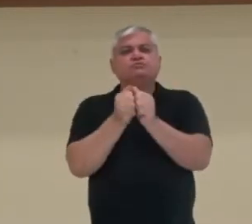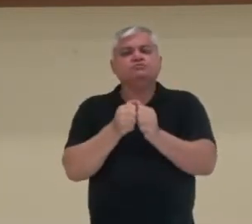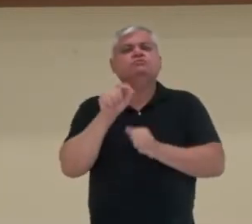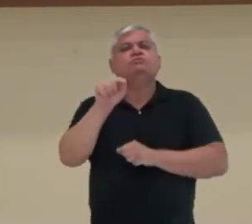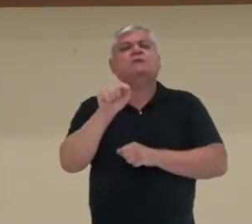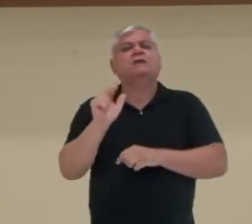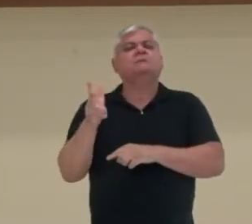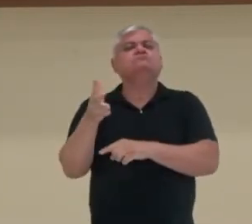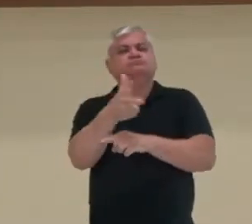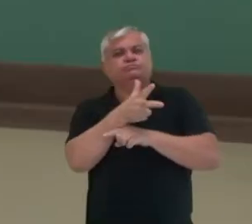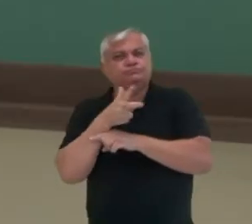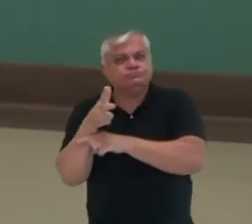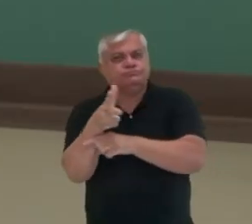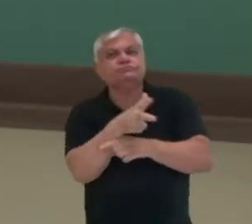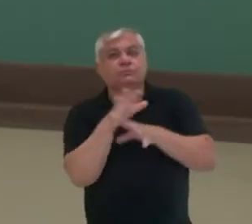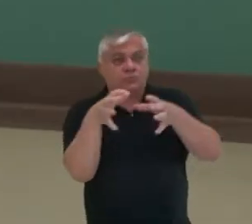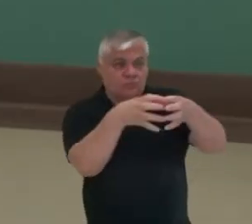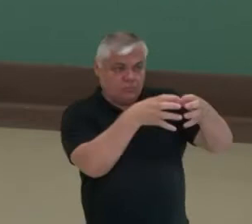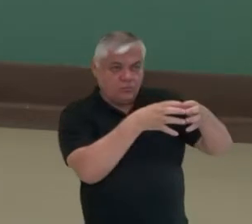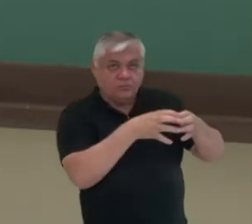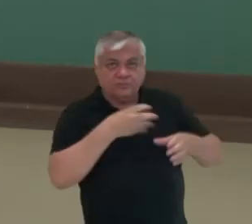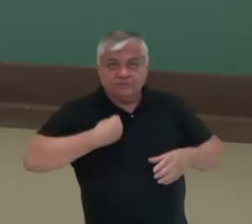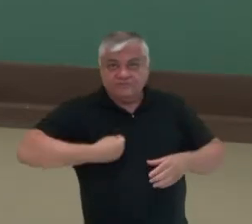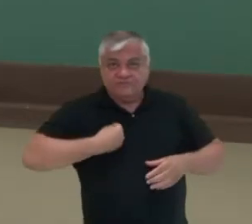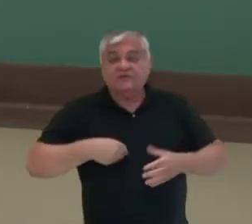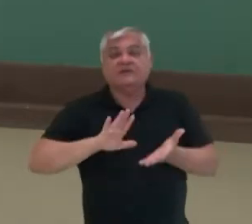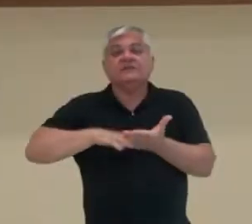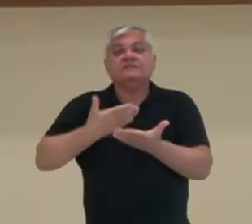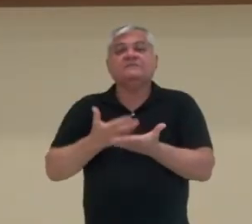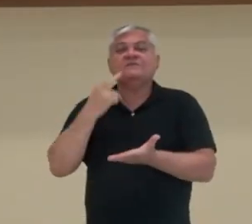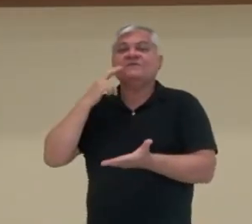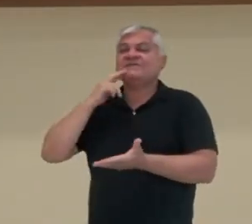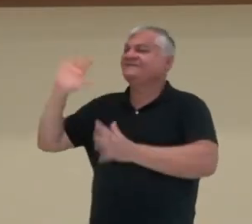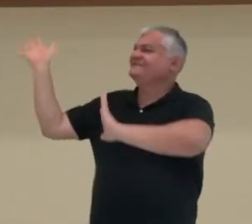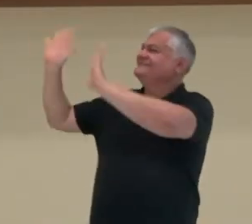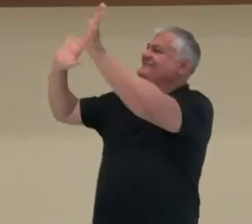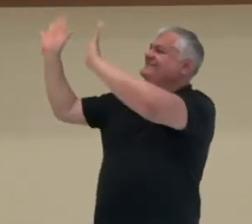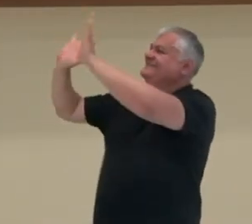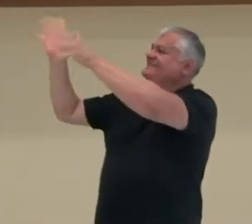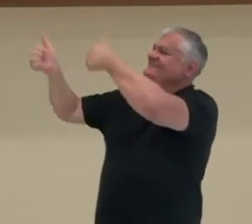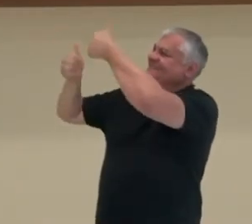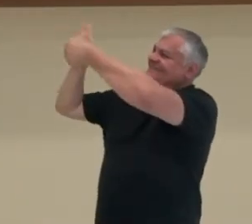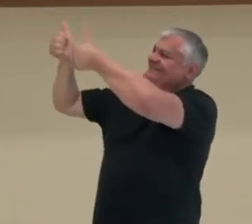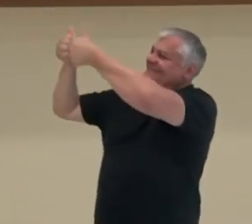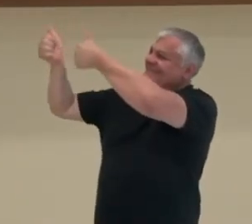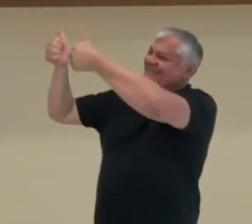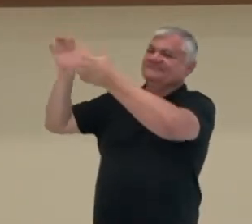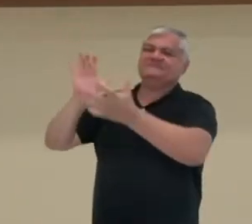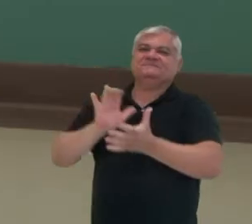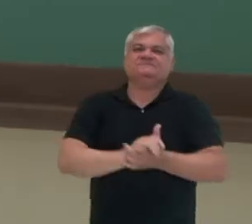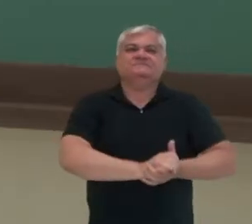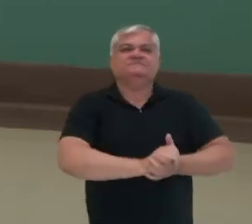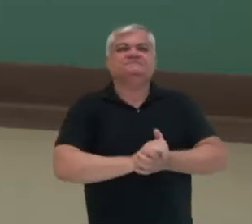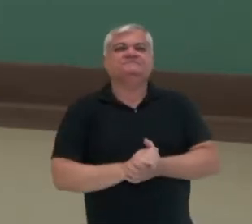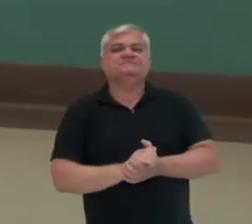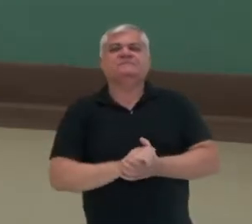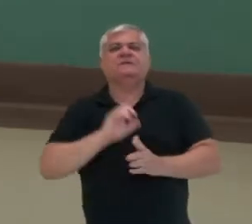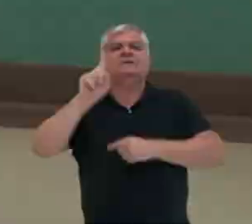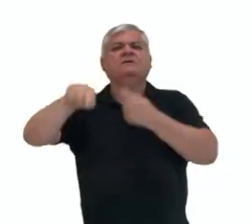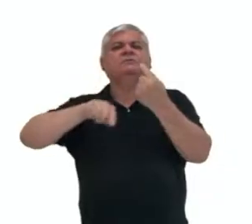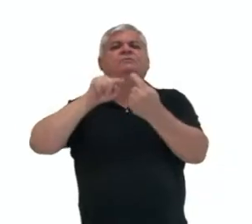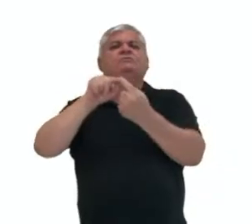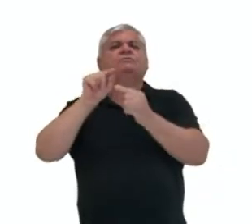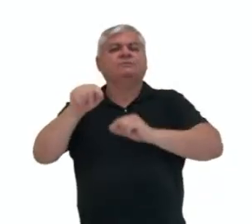no estúdio, além da nossa equipe, o nosso intérprete Ronaldo. E aí, Ronaldo, firme? Então vamos lá.